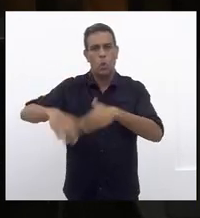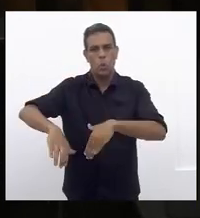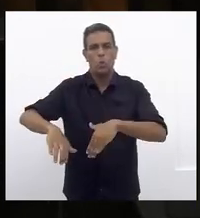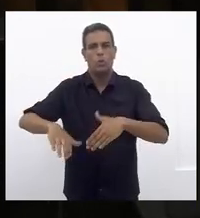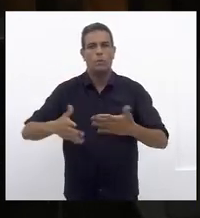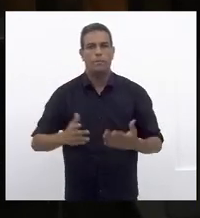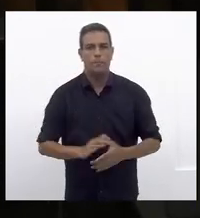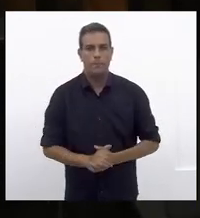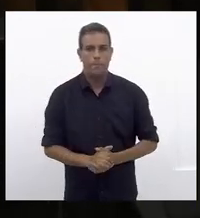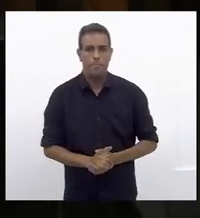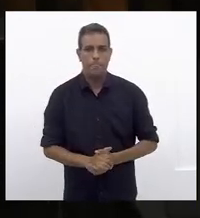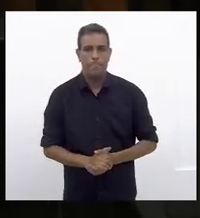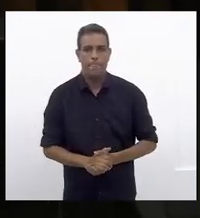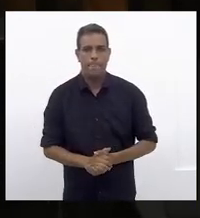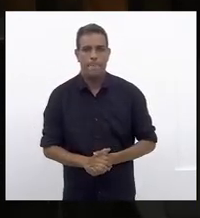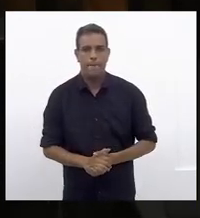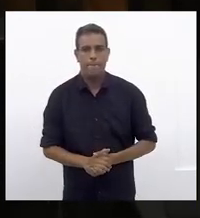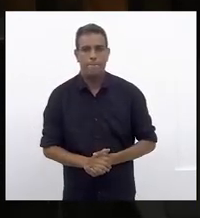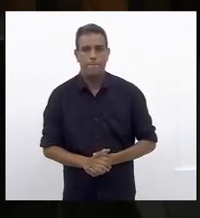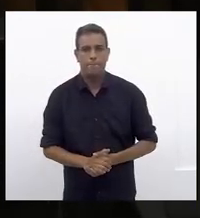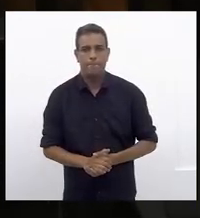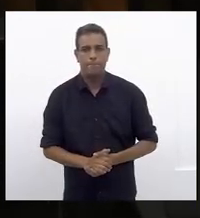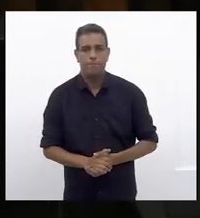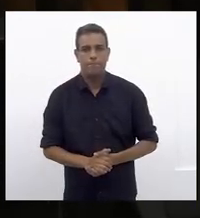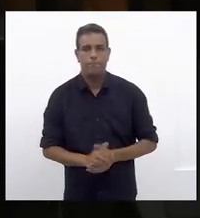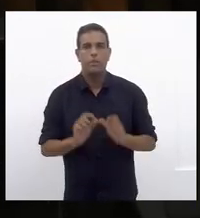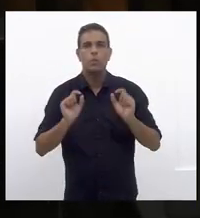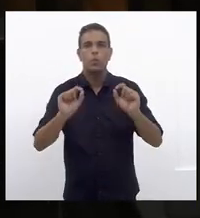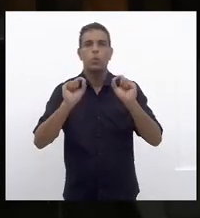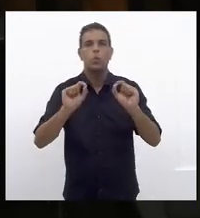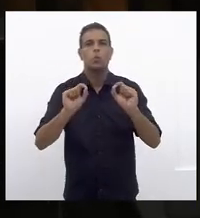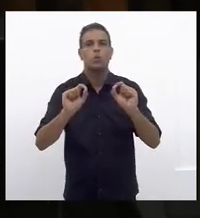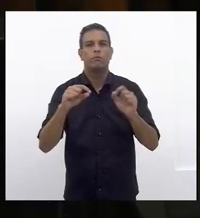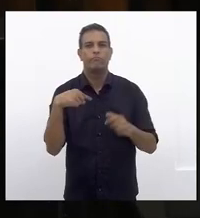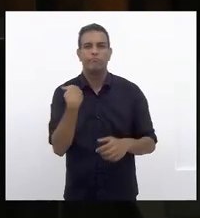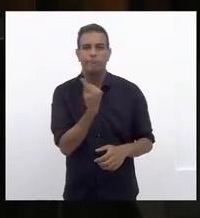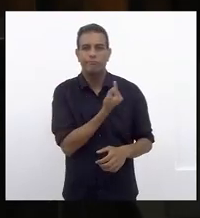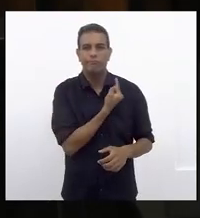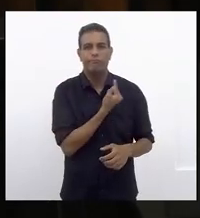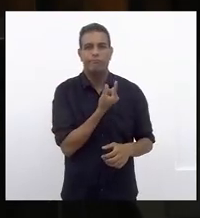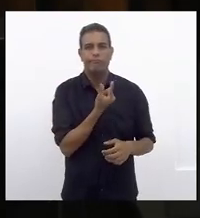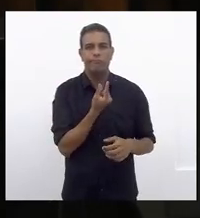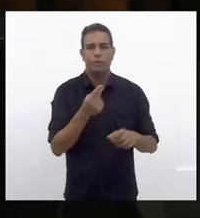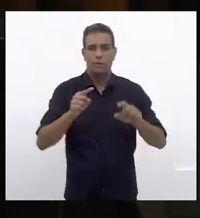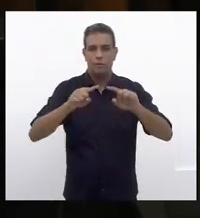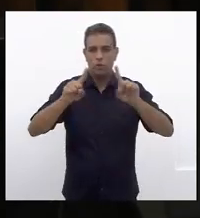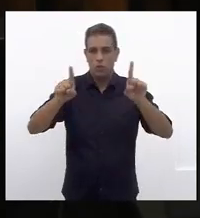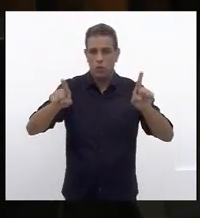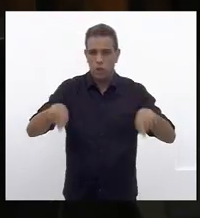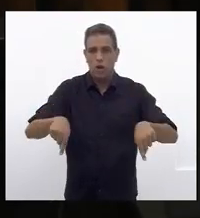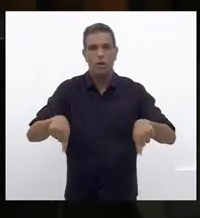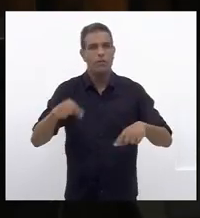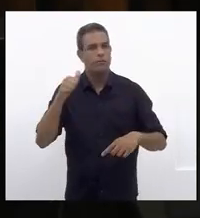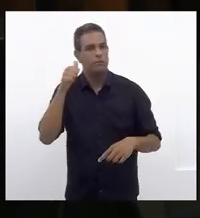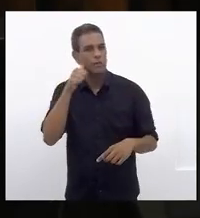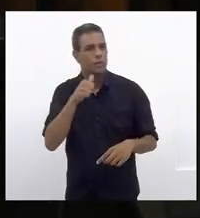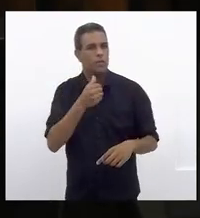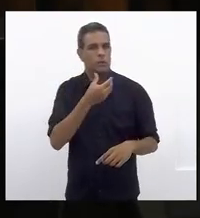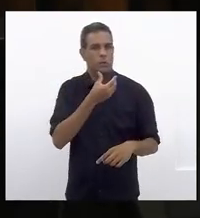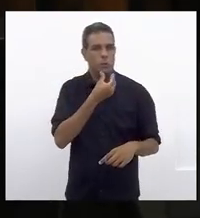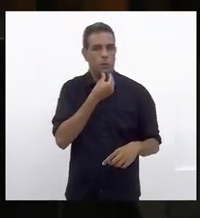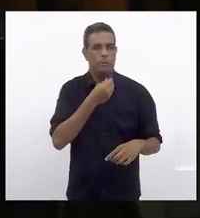isso, senhor presidente, o que nós queremos é que eles sejam colocados